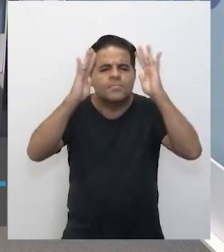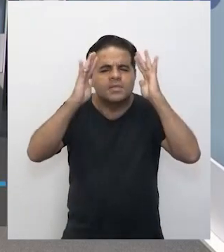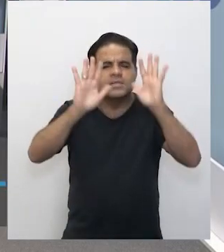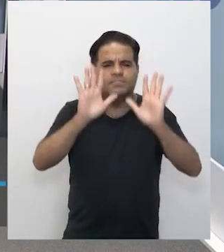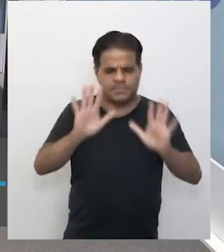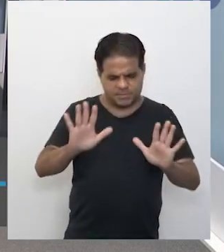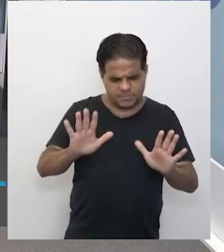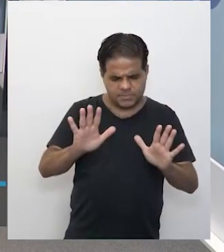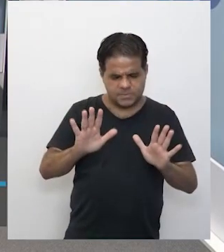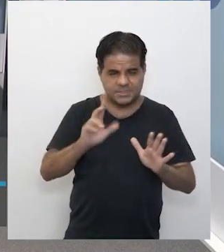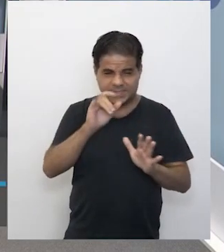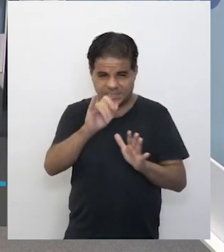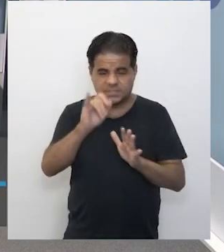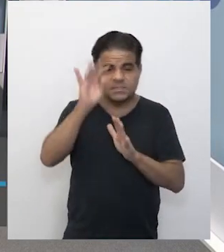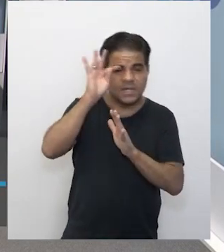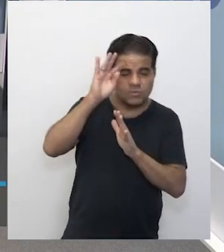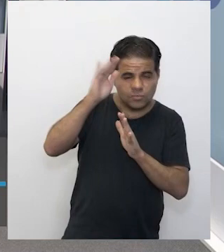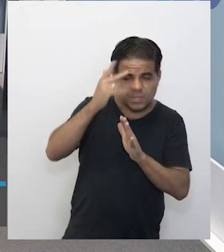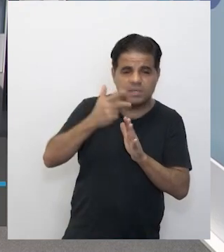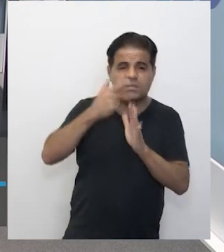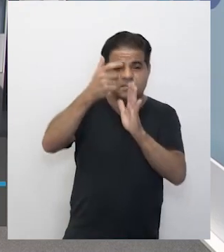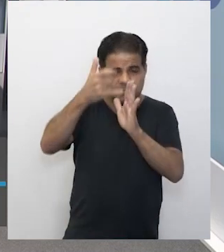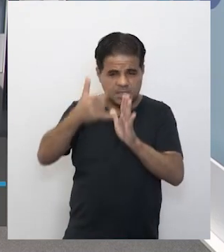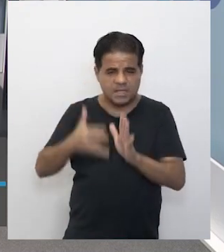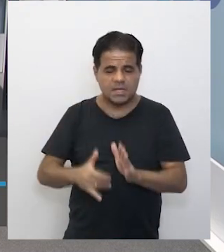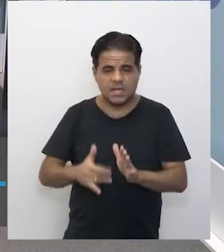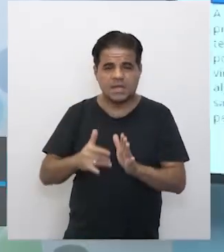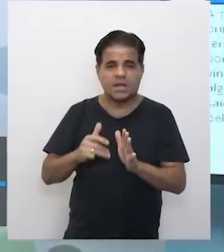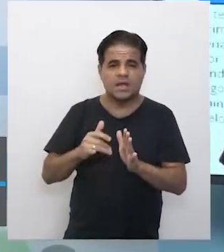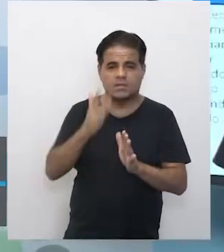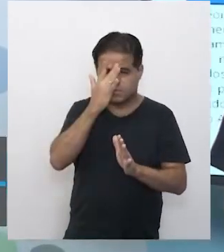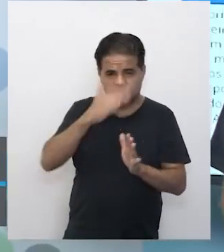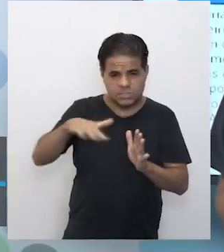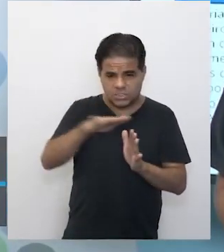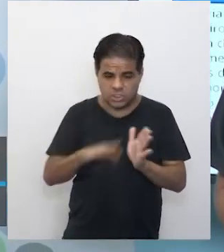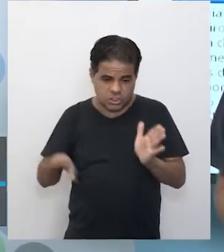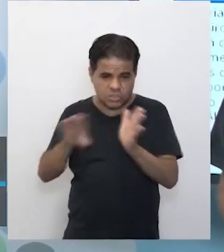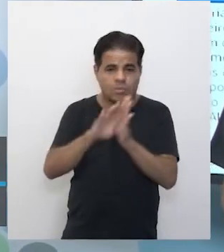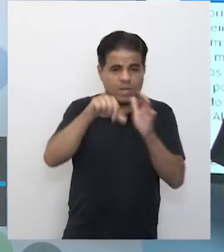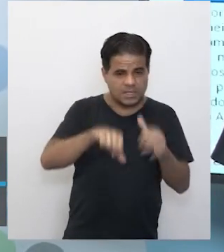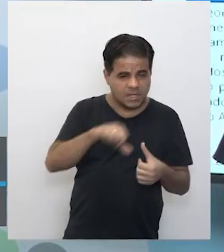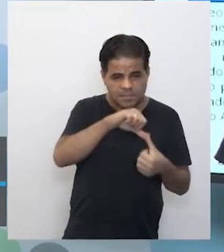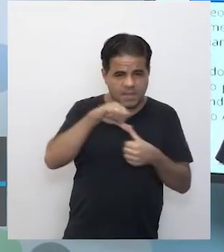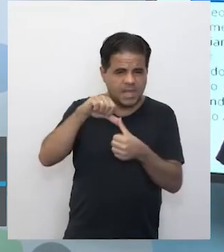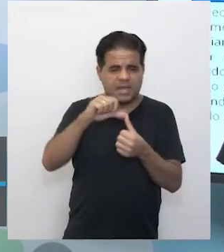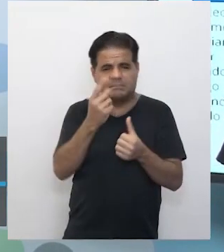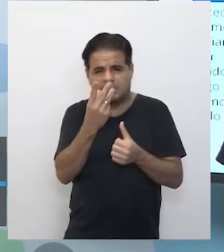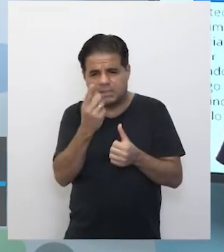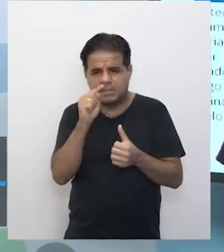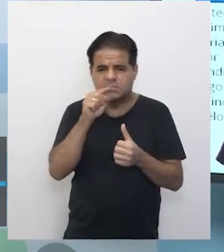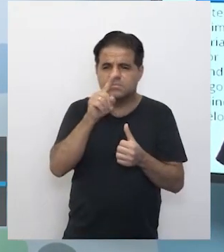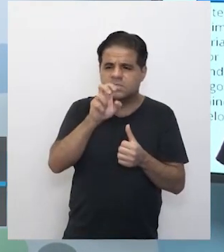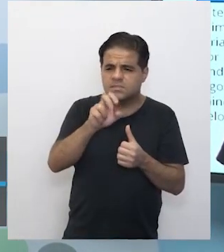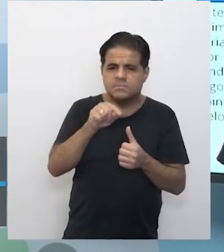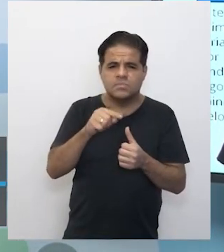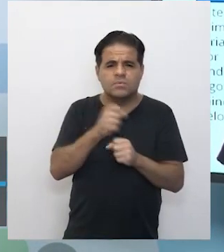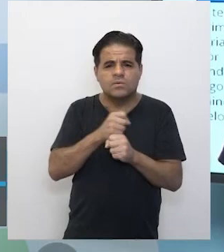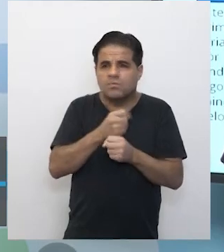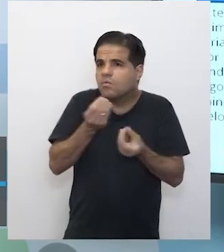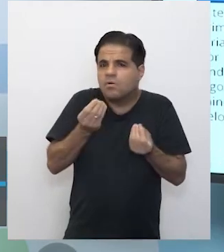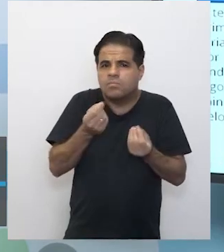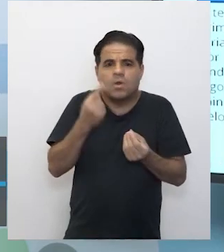professor. Se a teoria do Estreito de Bering diz que os seres humanos chegaram aqui entre 13 e 15 mil anos, como é que nós temos